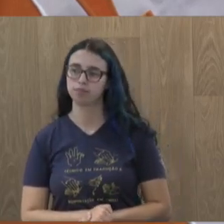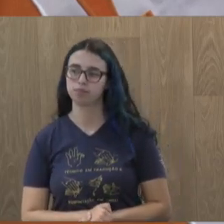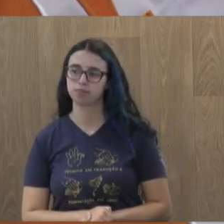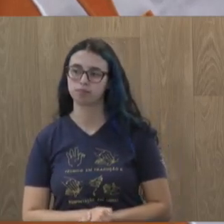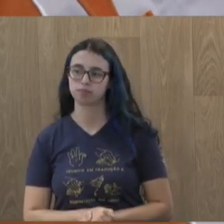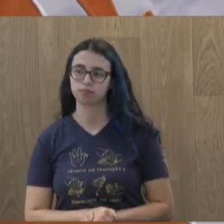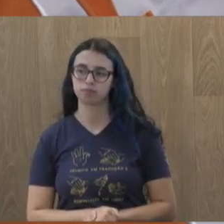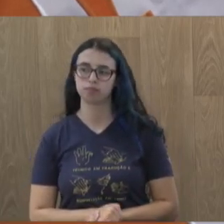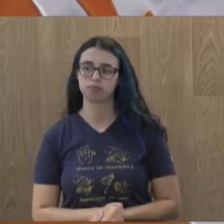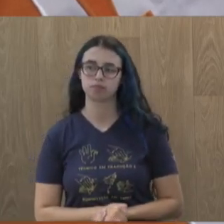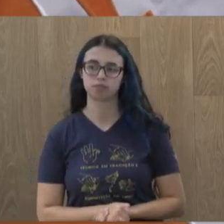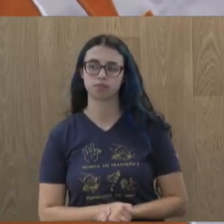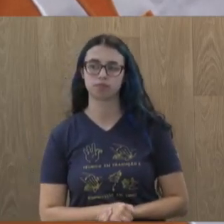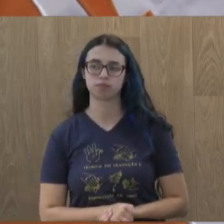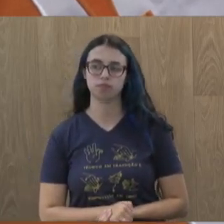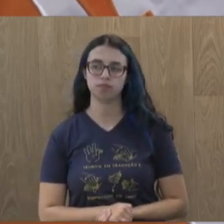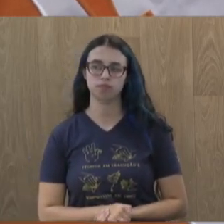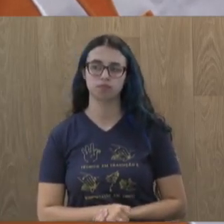Pois bem.